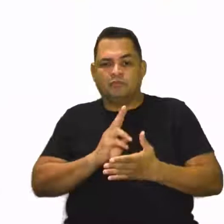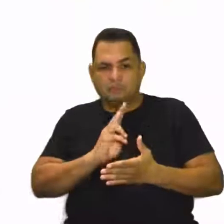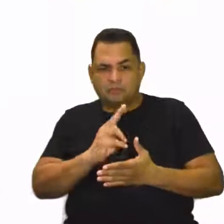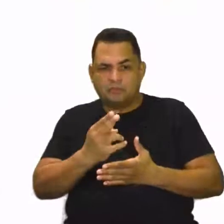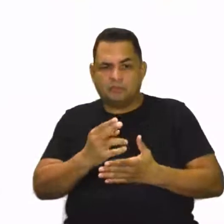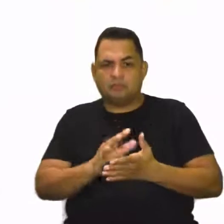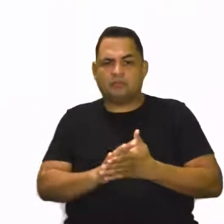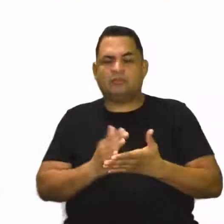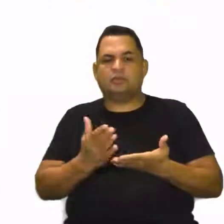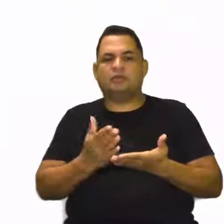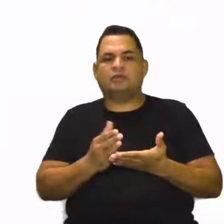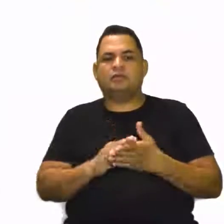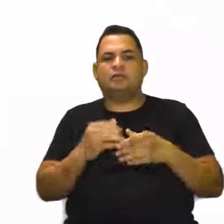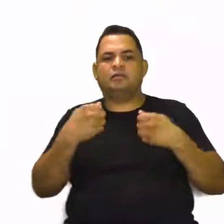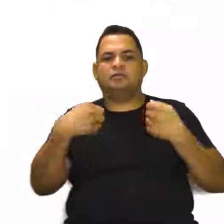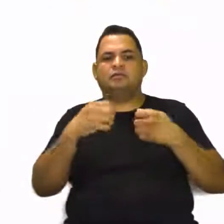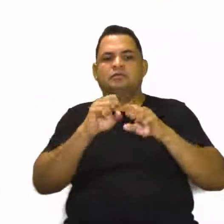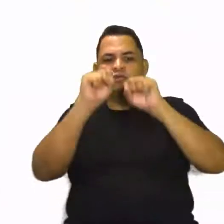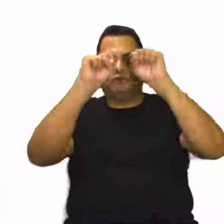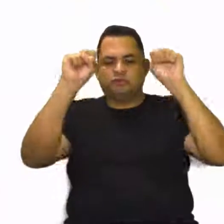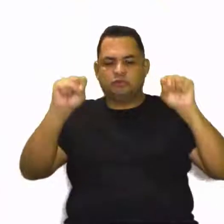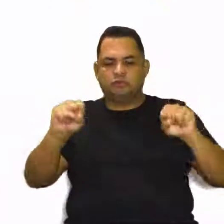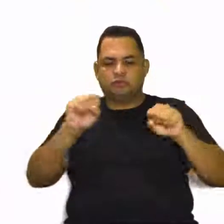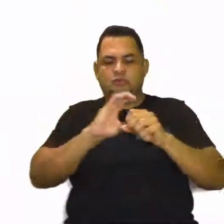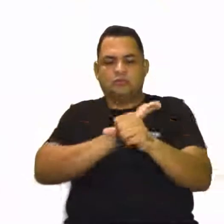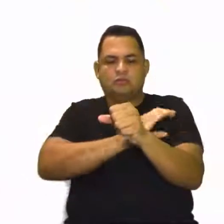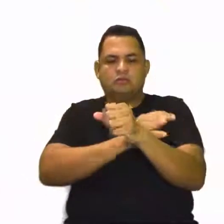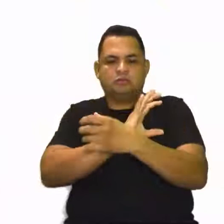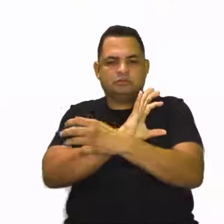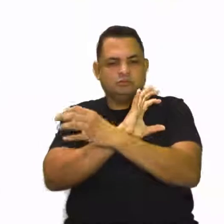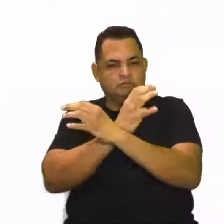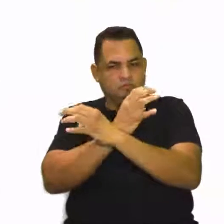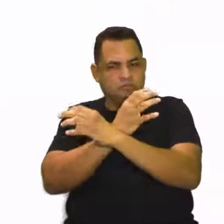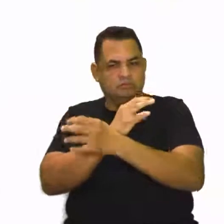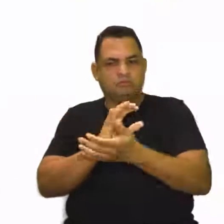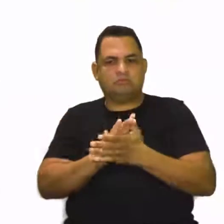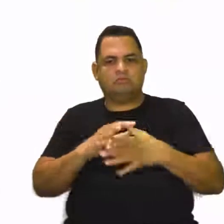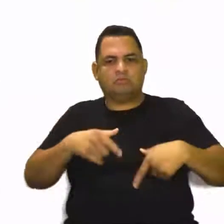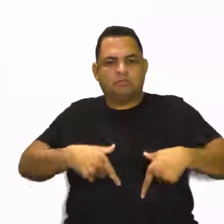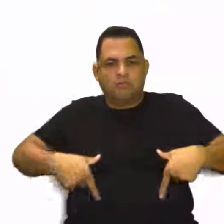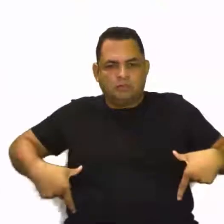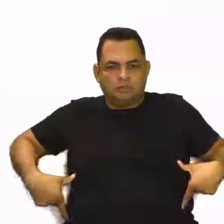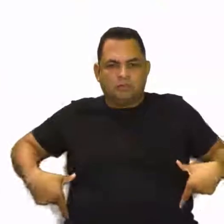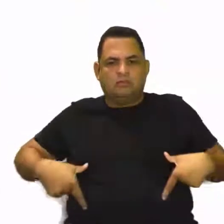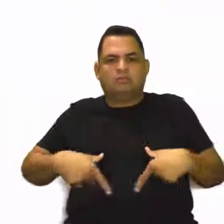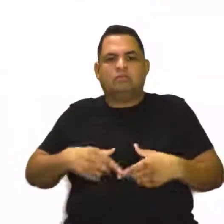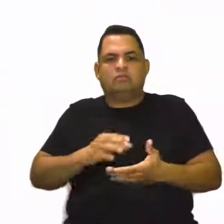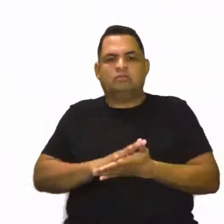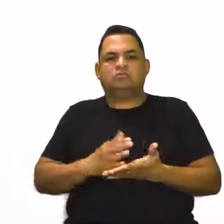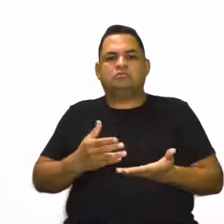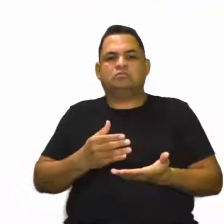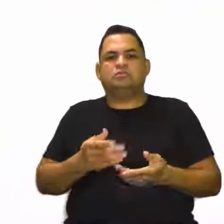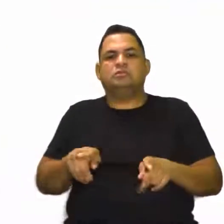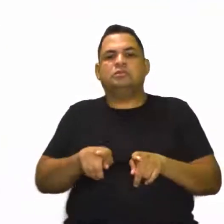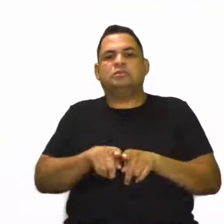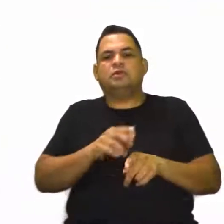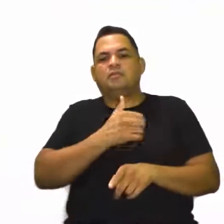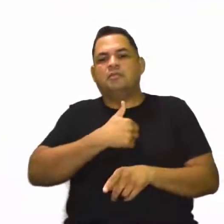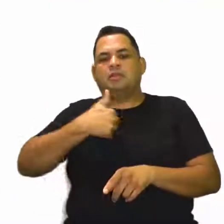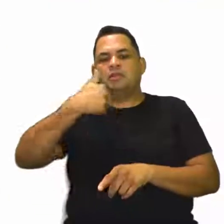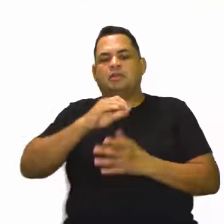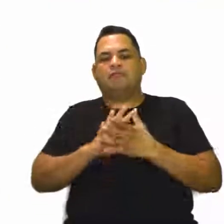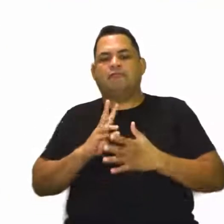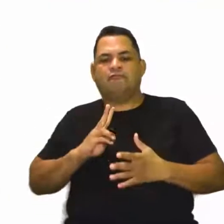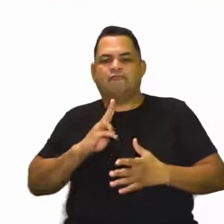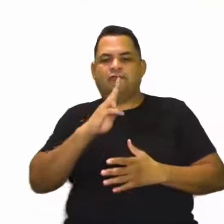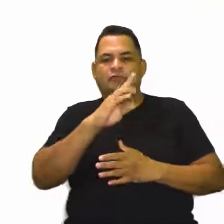aí, ela vai solicitar um pouco mais do sistema músculo-esquelético, né? Do tronco, né? Dos membros, e vai melhorar aí